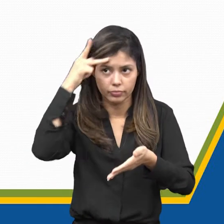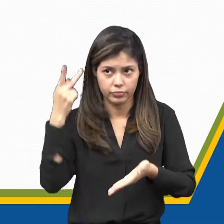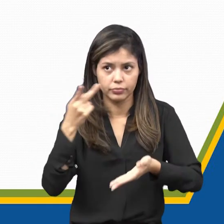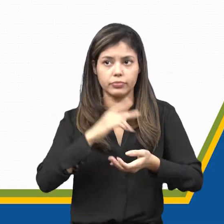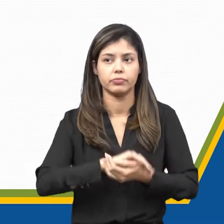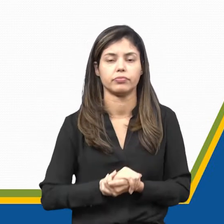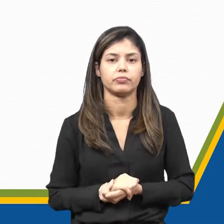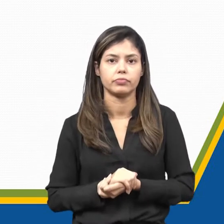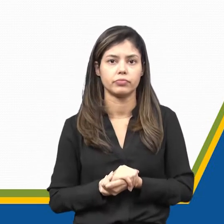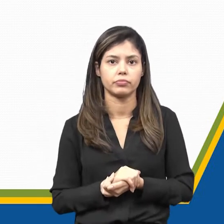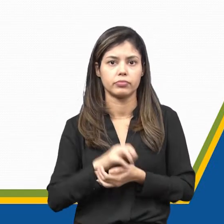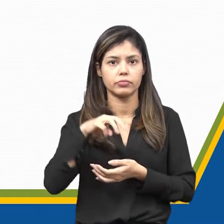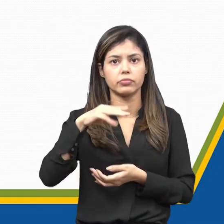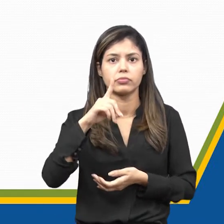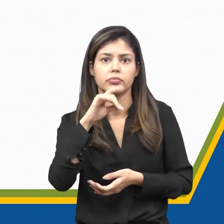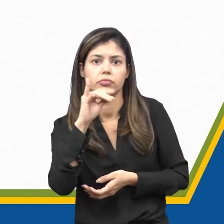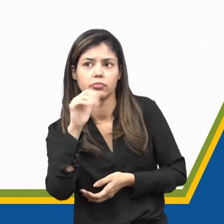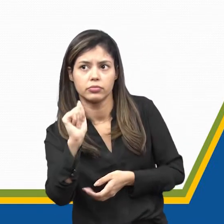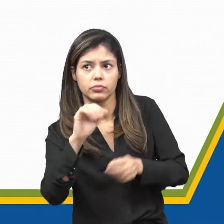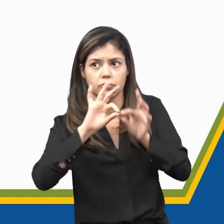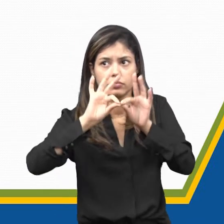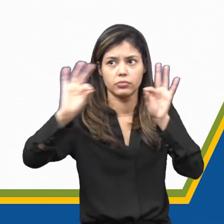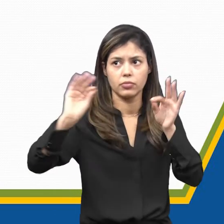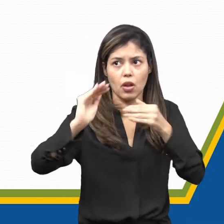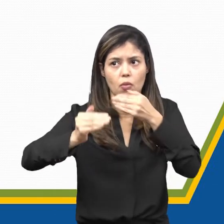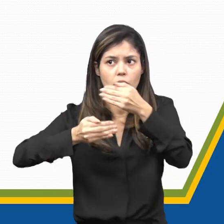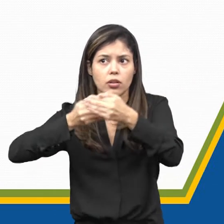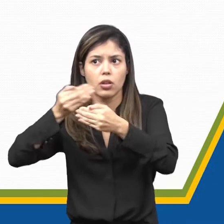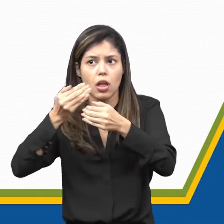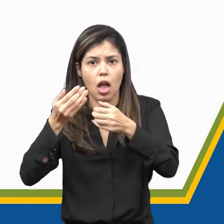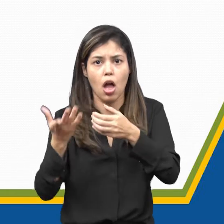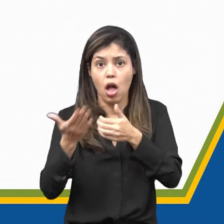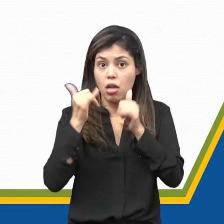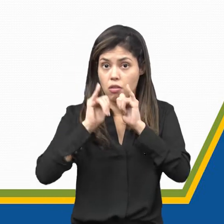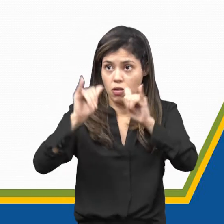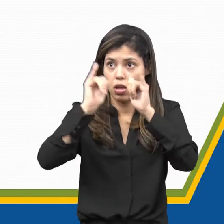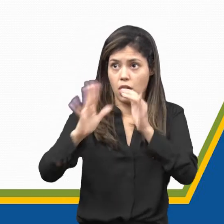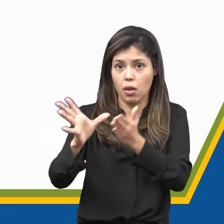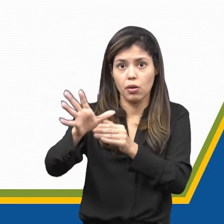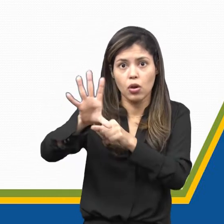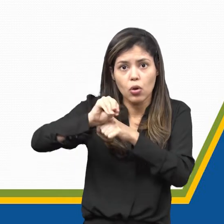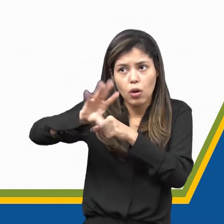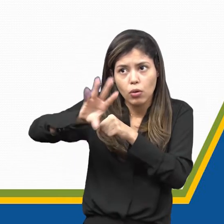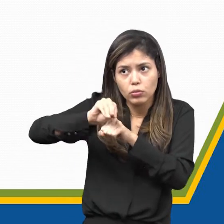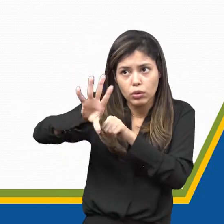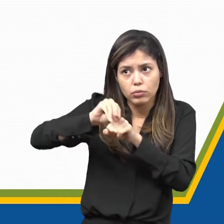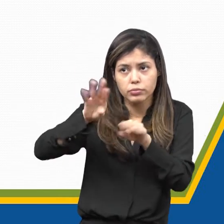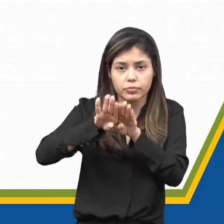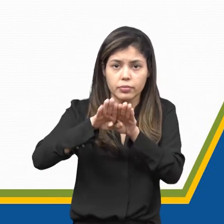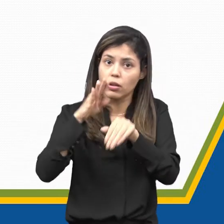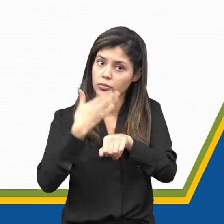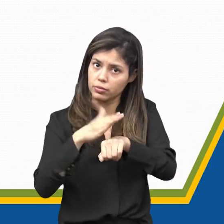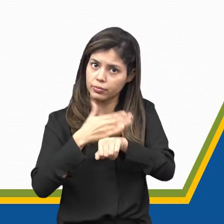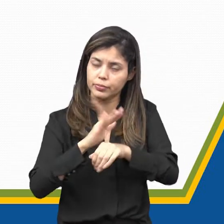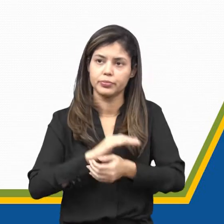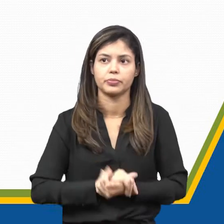informação. Uma medida é o processo para coletar as informações obtidas pelo